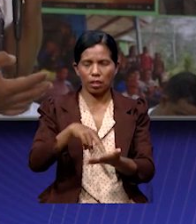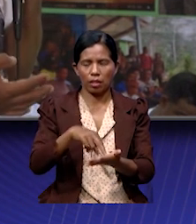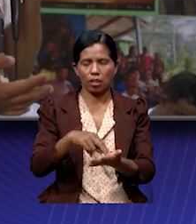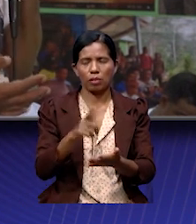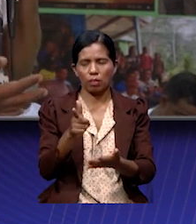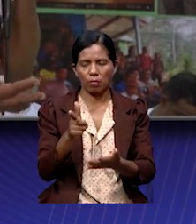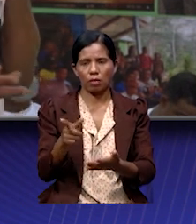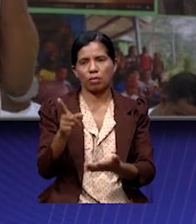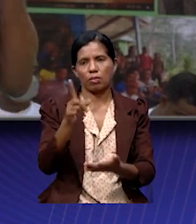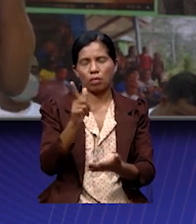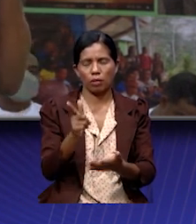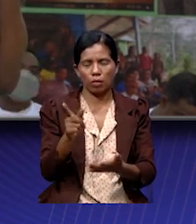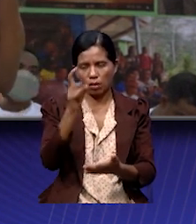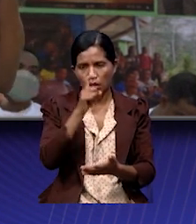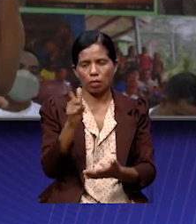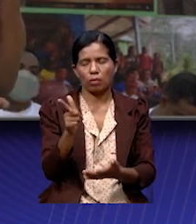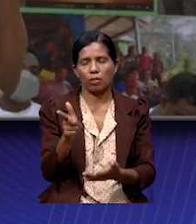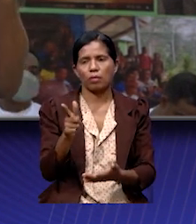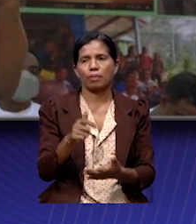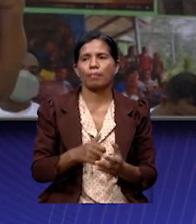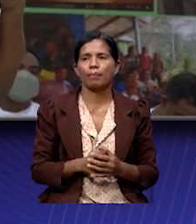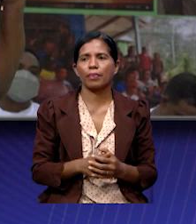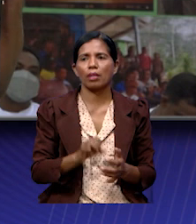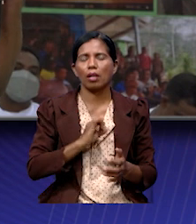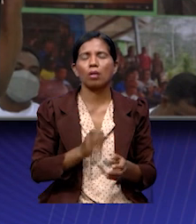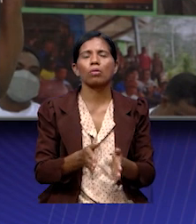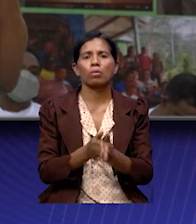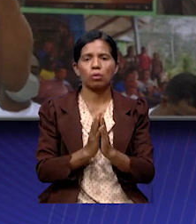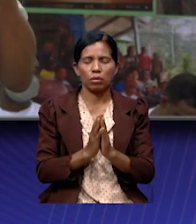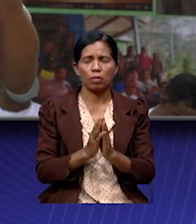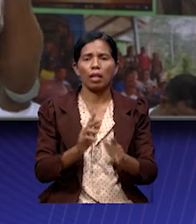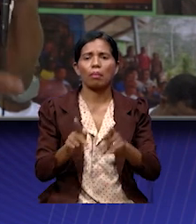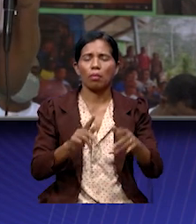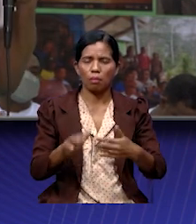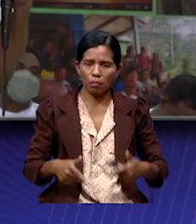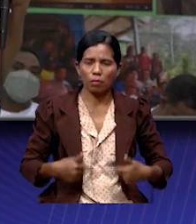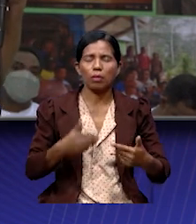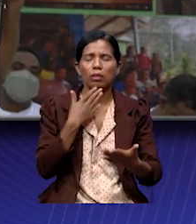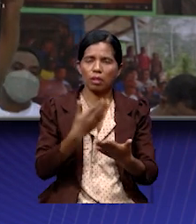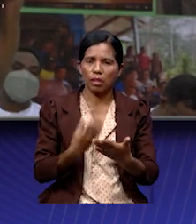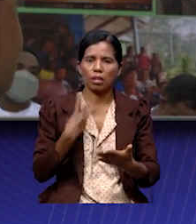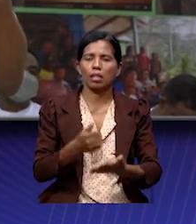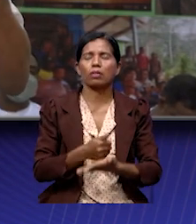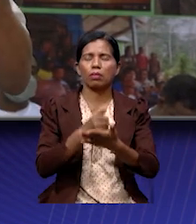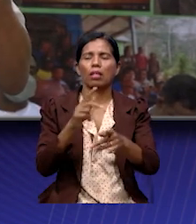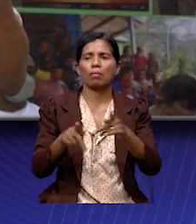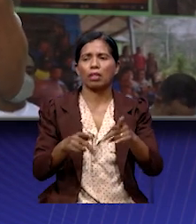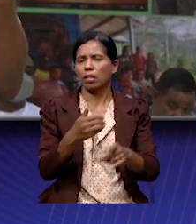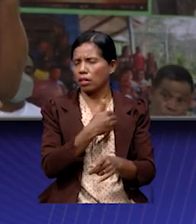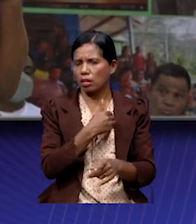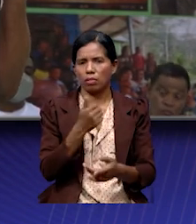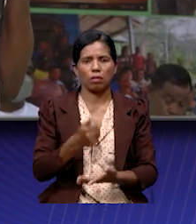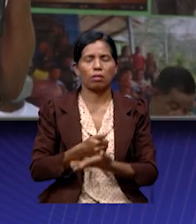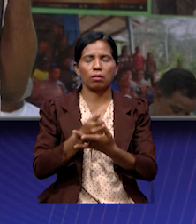ana. Auso. Povo nem mores dia galai. Ita liberta no povo galai.